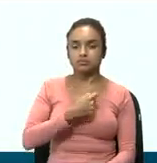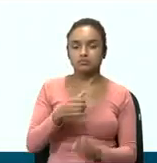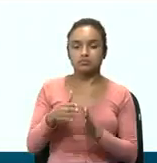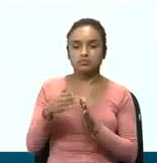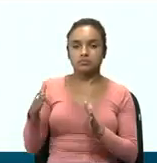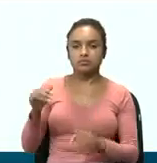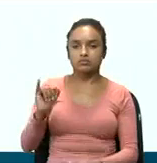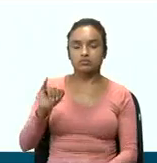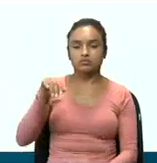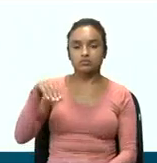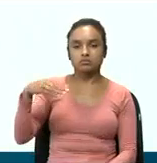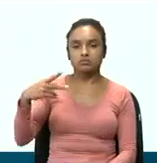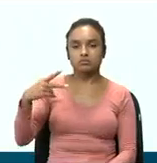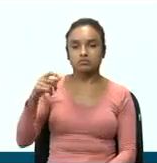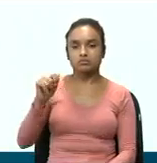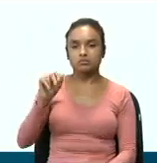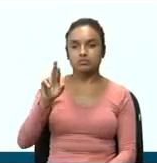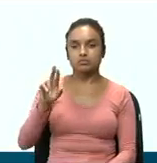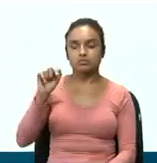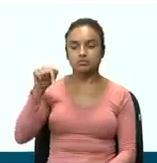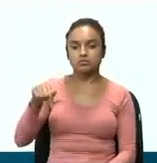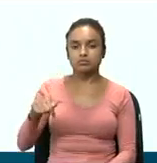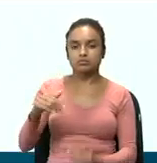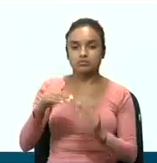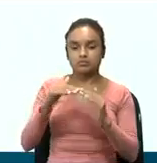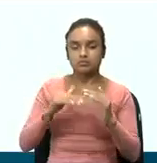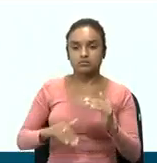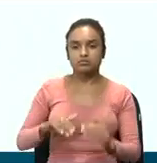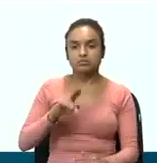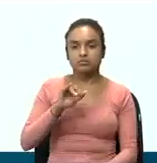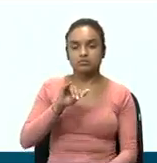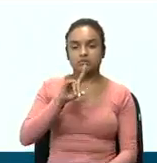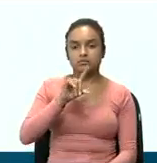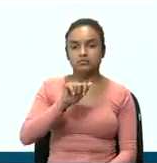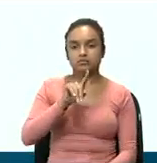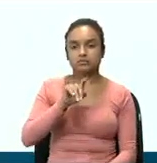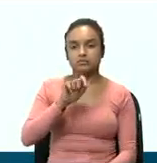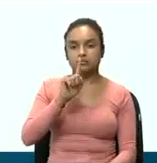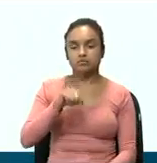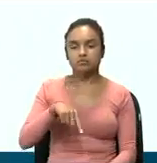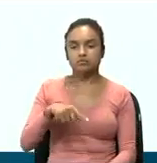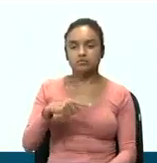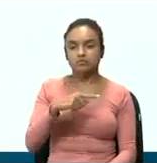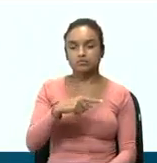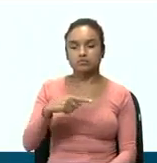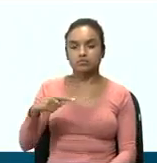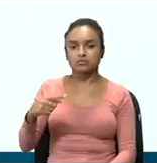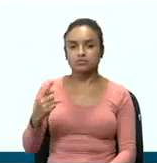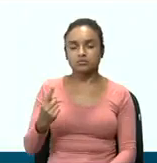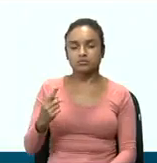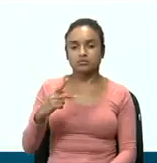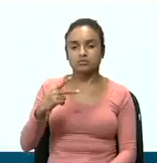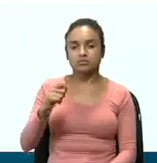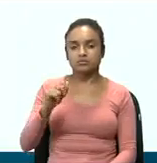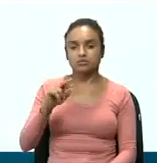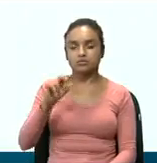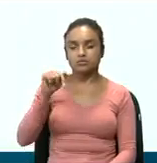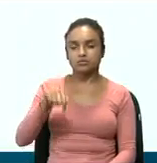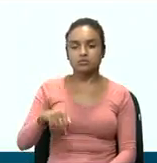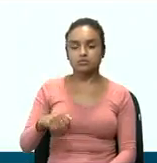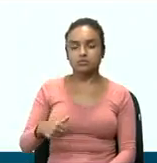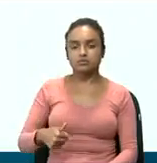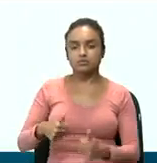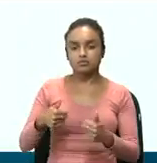ímpar, ele está retirando uma unidade, transformando em par, e o menos 1 elevado ao índice par acaba sendo